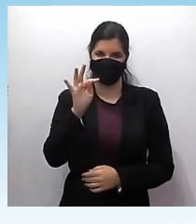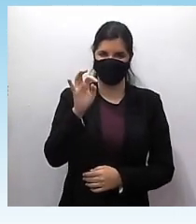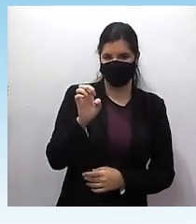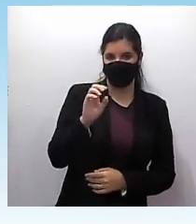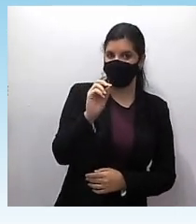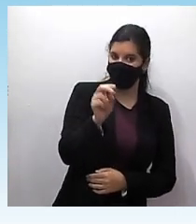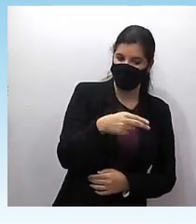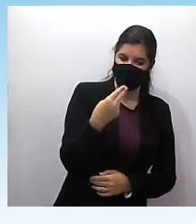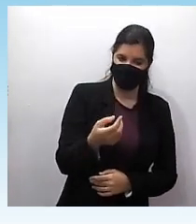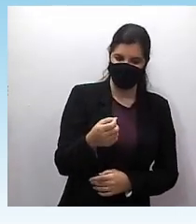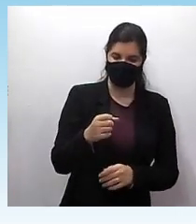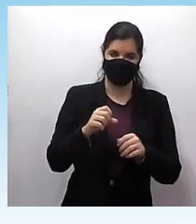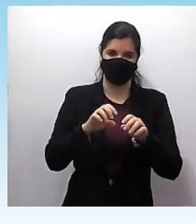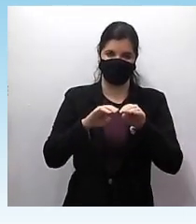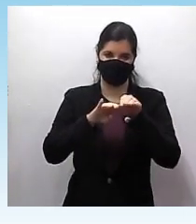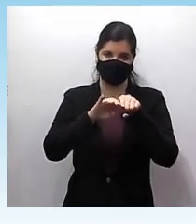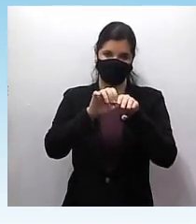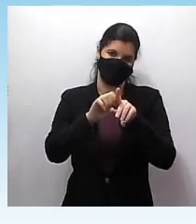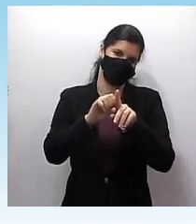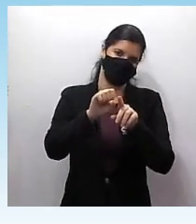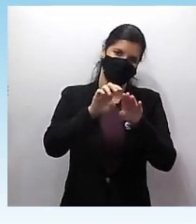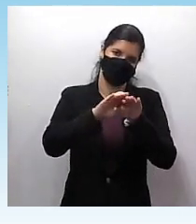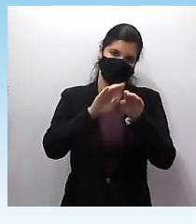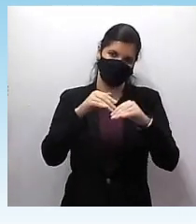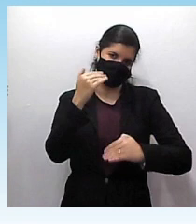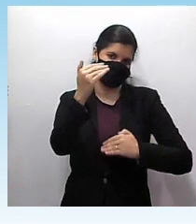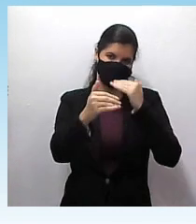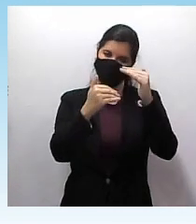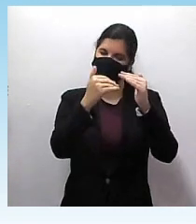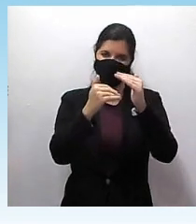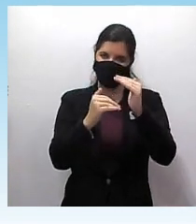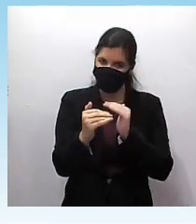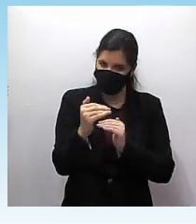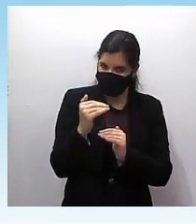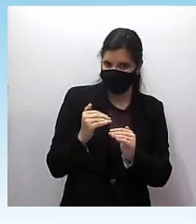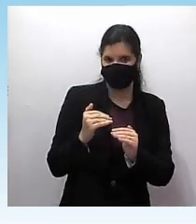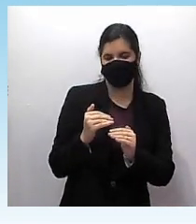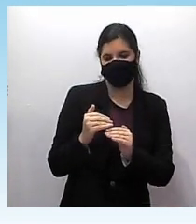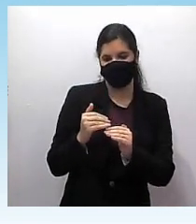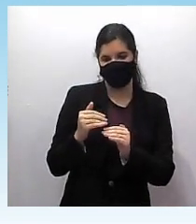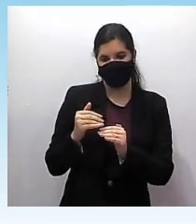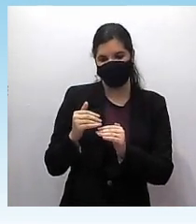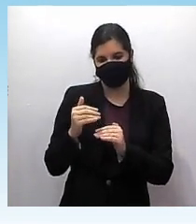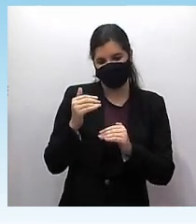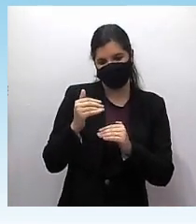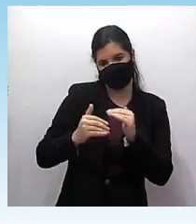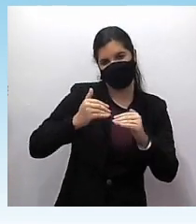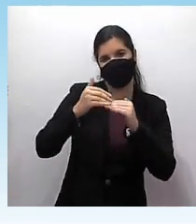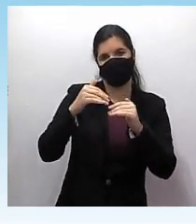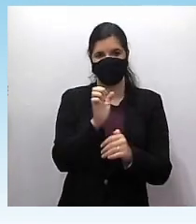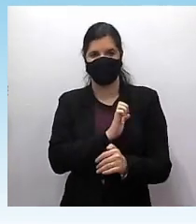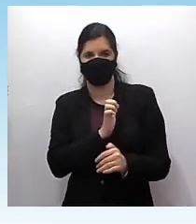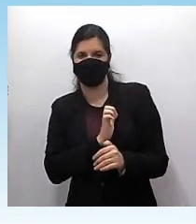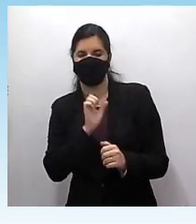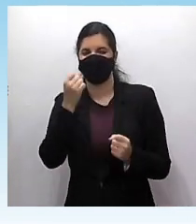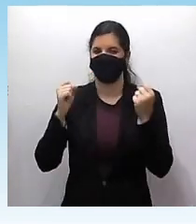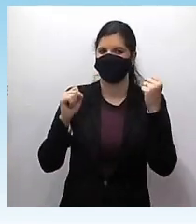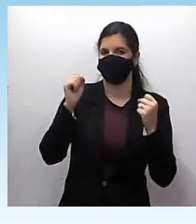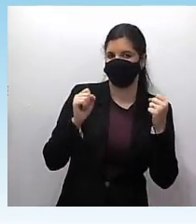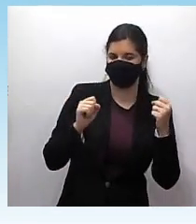é subdesenvolvido. Então, desenvolvido vai ser o país rico, industrializado, de alto PIB.